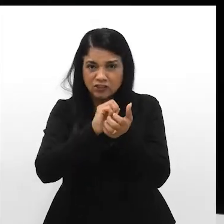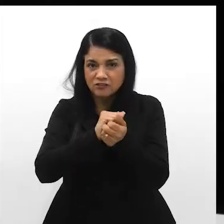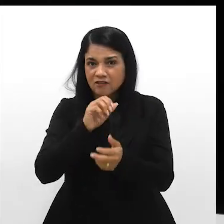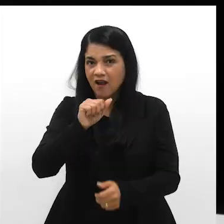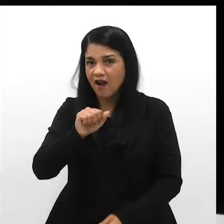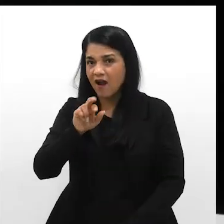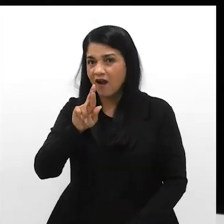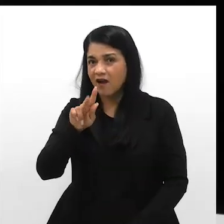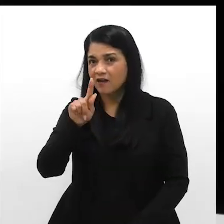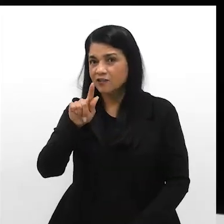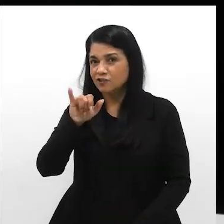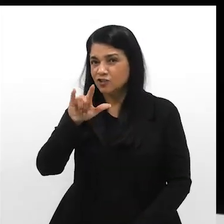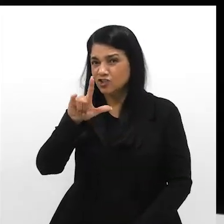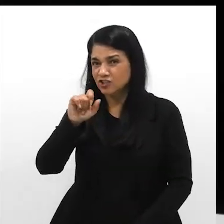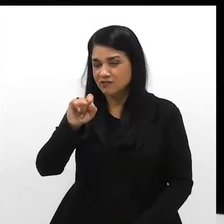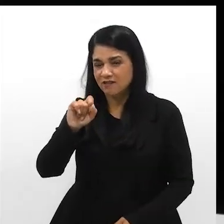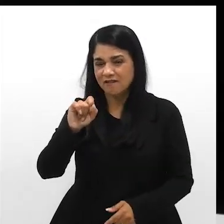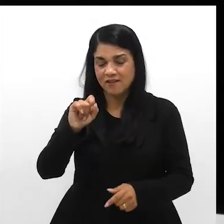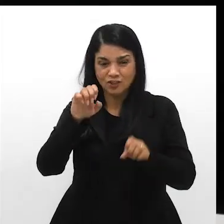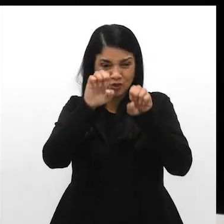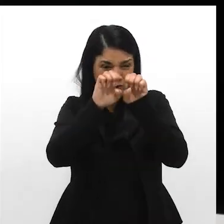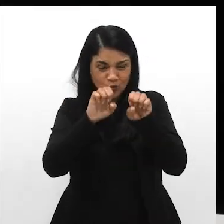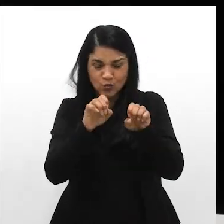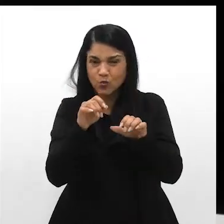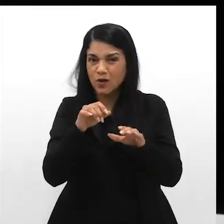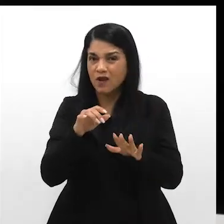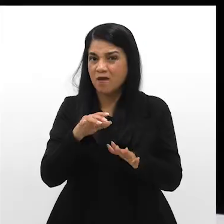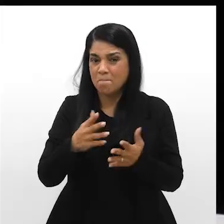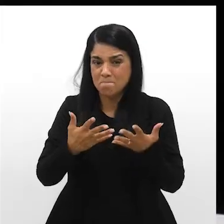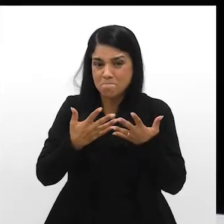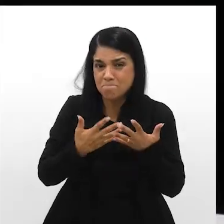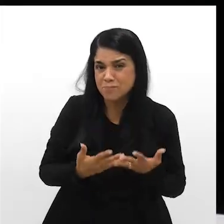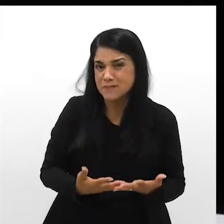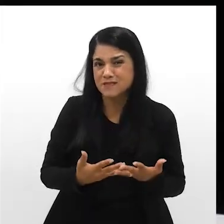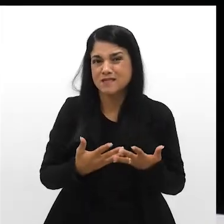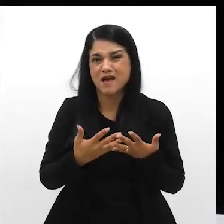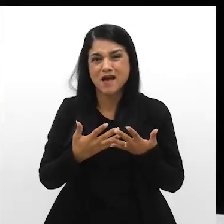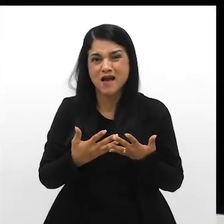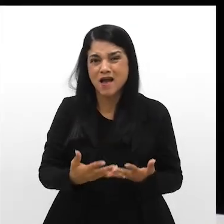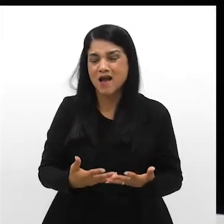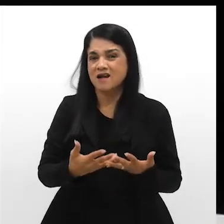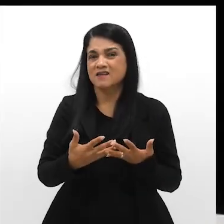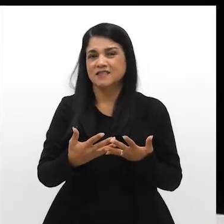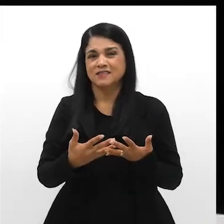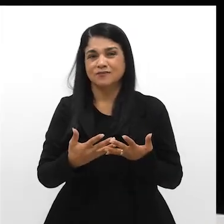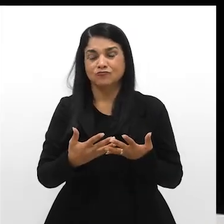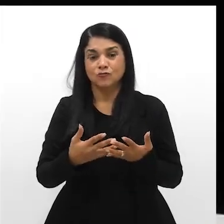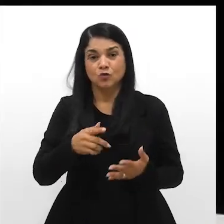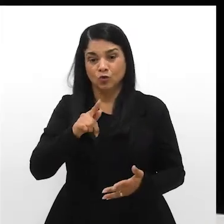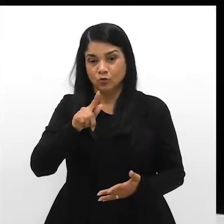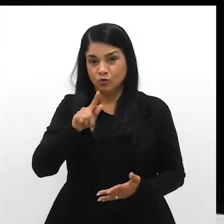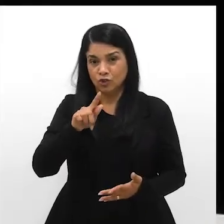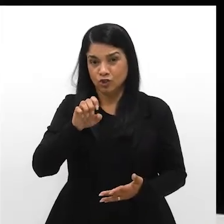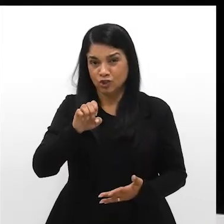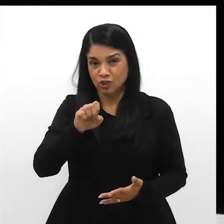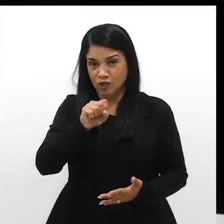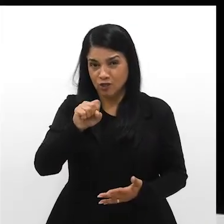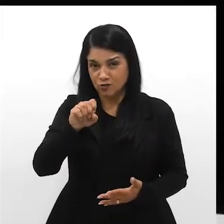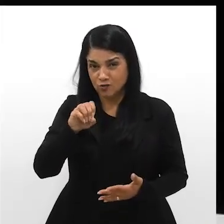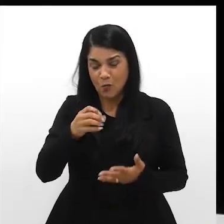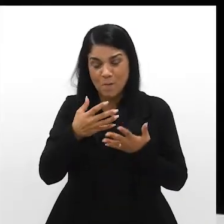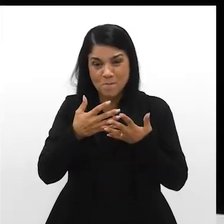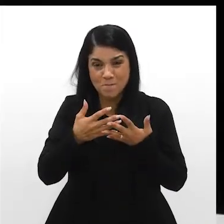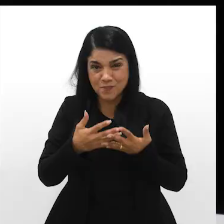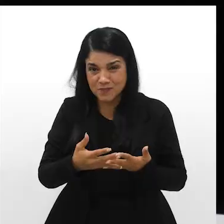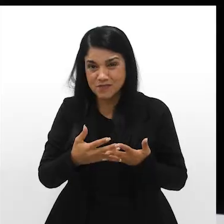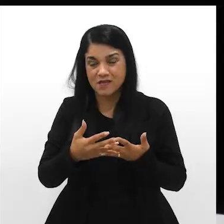muito pior, né? Porque a estrutura é terrível, tudo terrível, né? Tudo pesado, o gesso é